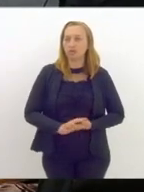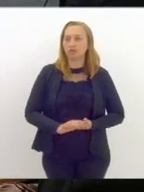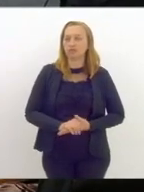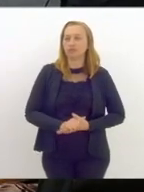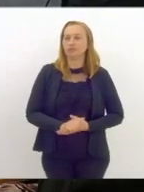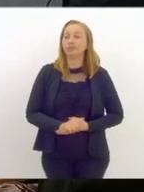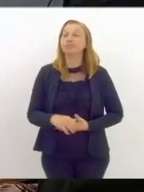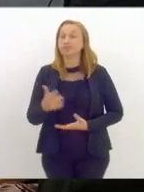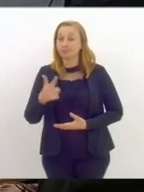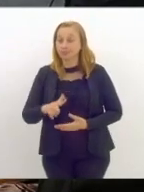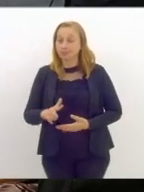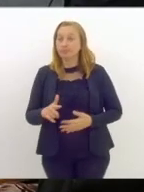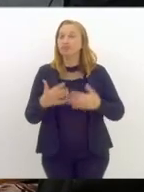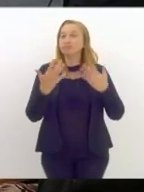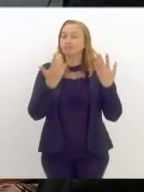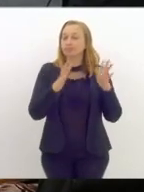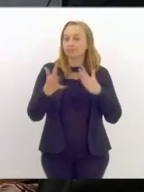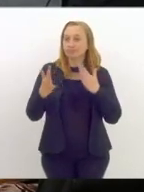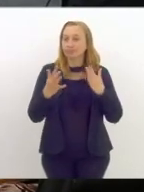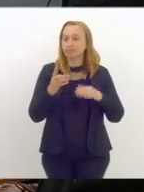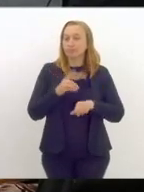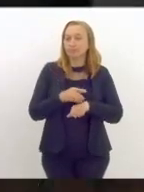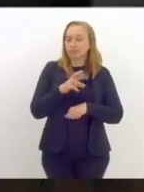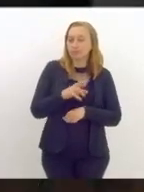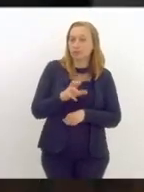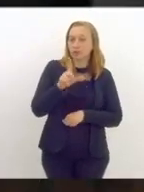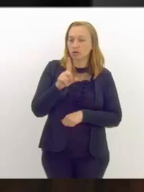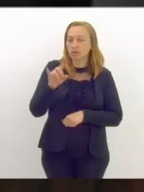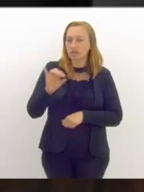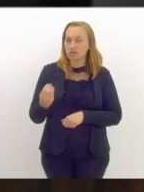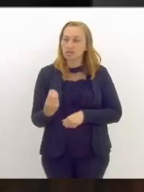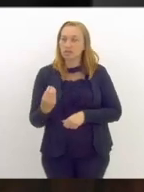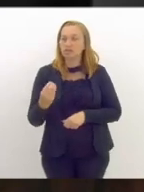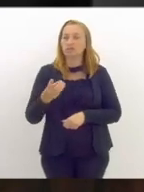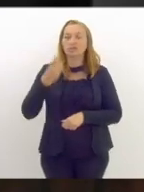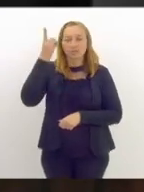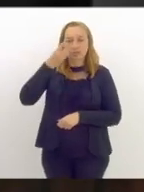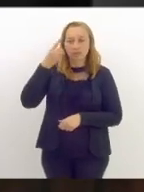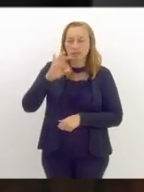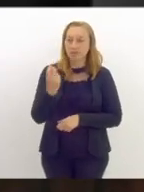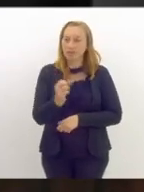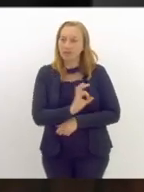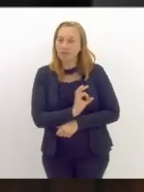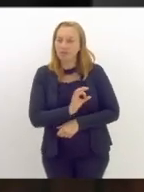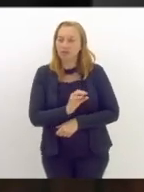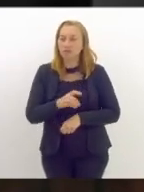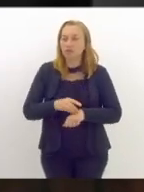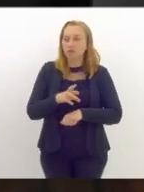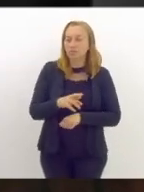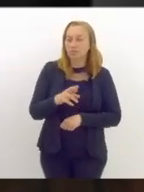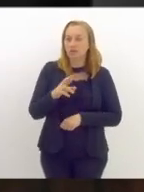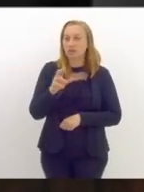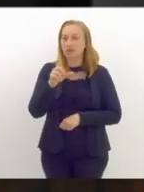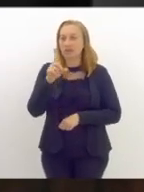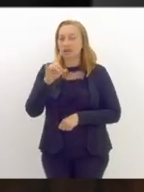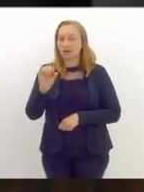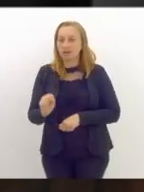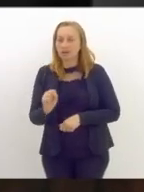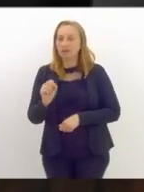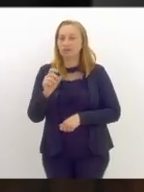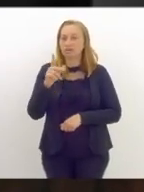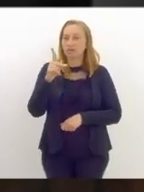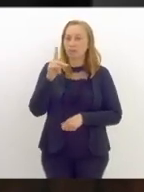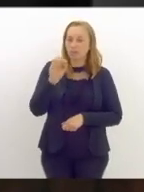Mais uma vez, saudar aqui o doutor Luizinho, deputada Marta Rocha, doutora Thaisa, doutor Paulo, doutor